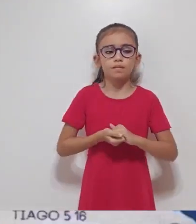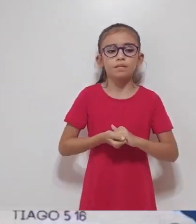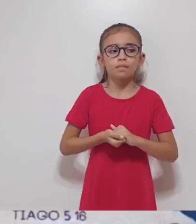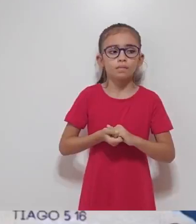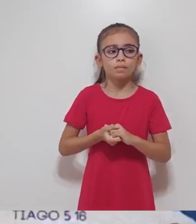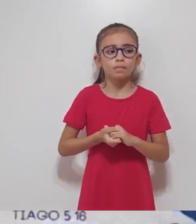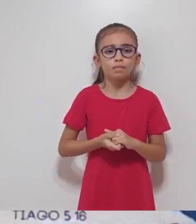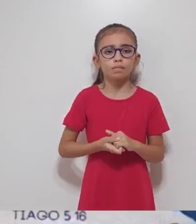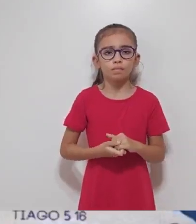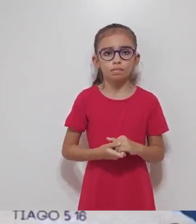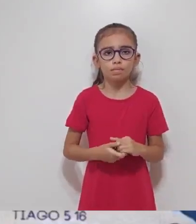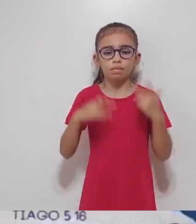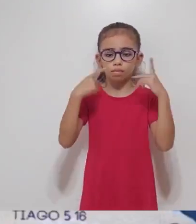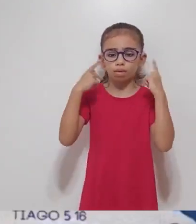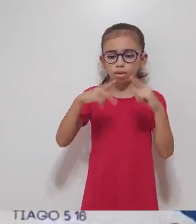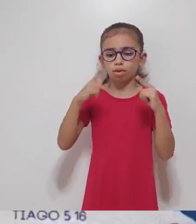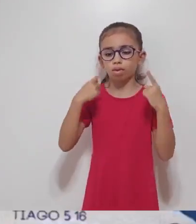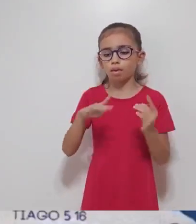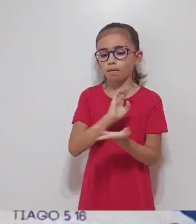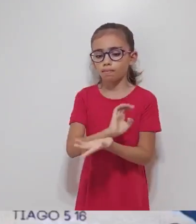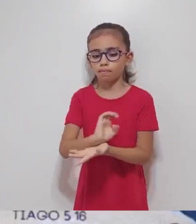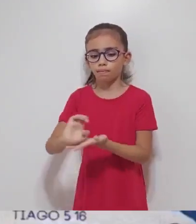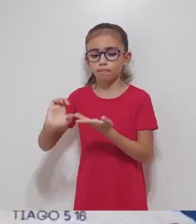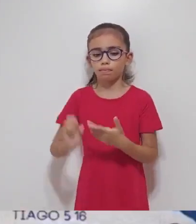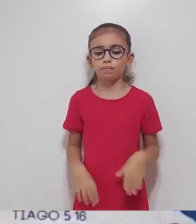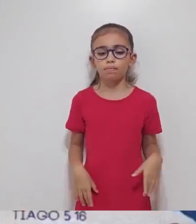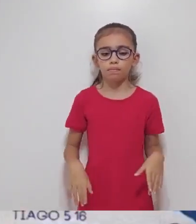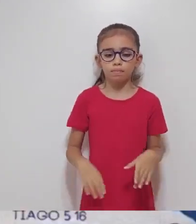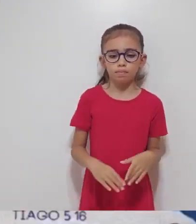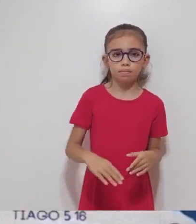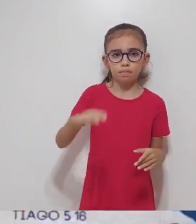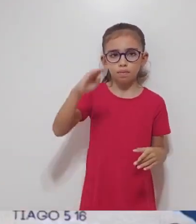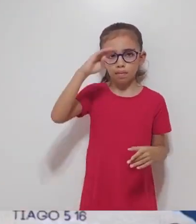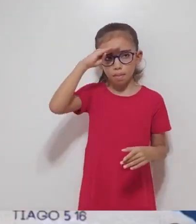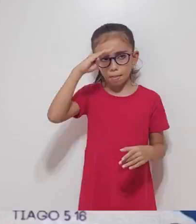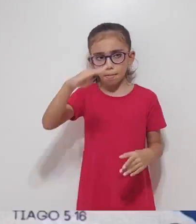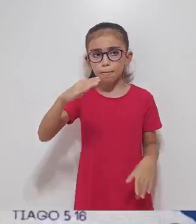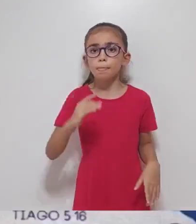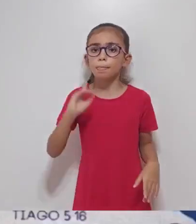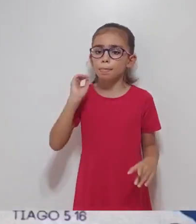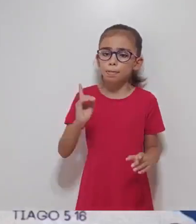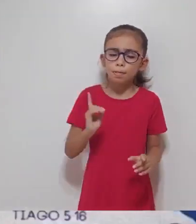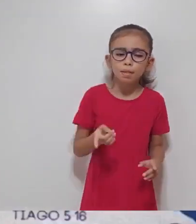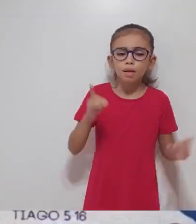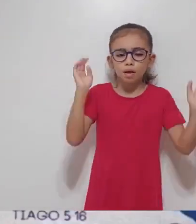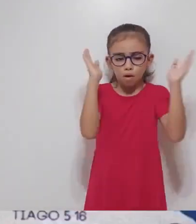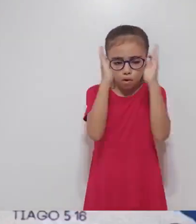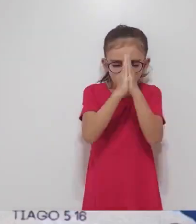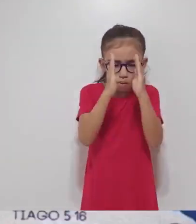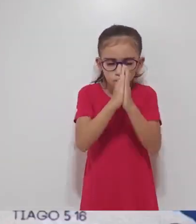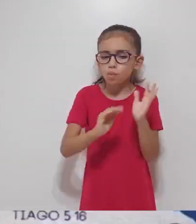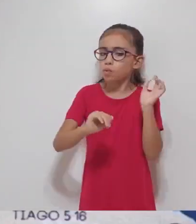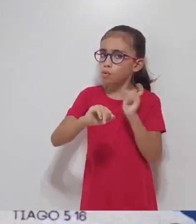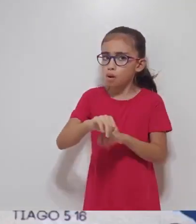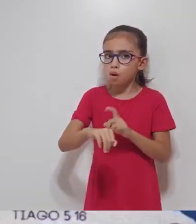temente a Deus. E o profeta Elias, ele obedecia. E quando ele orou, em